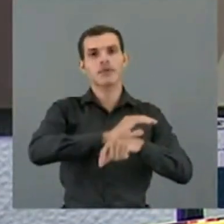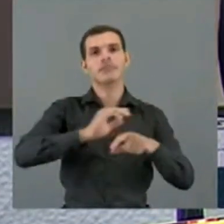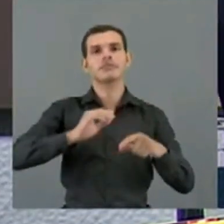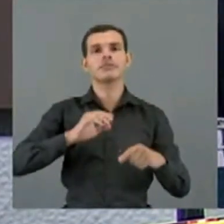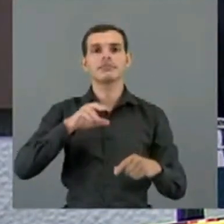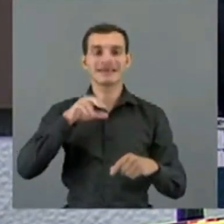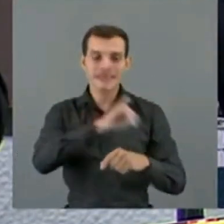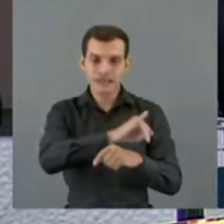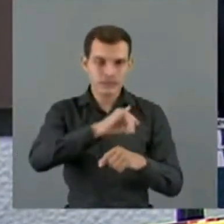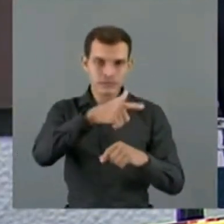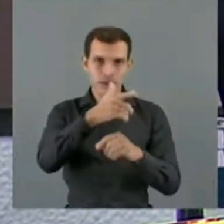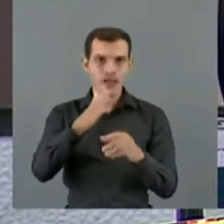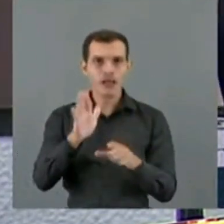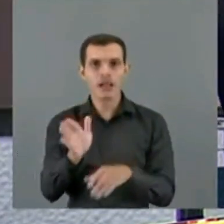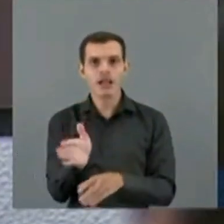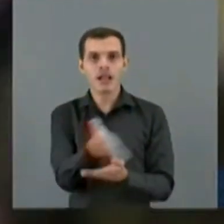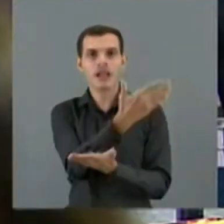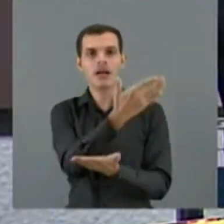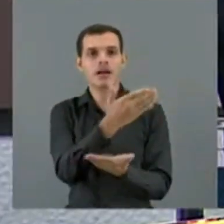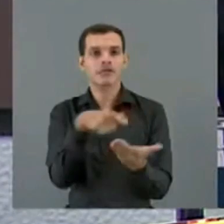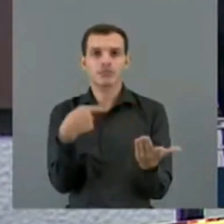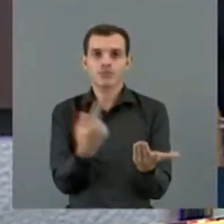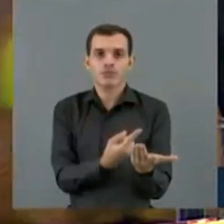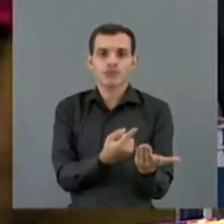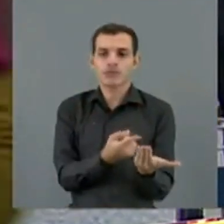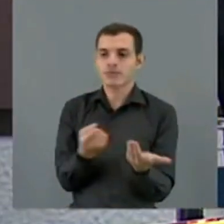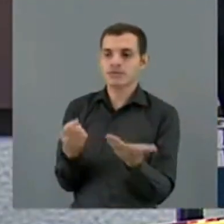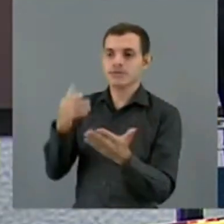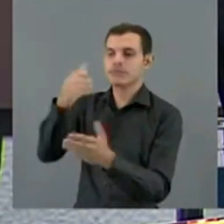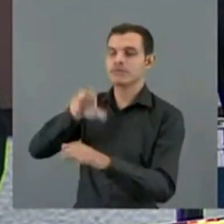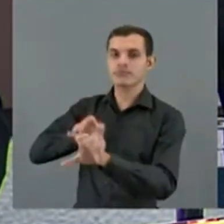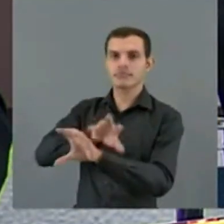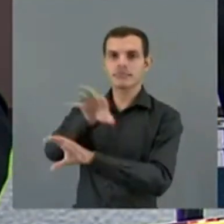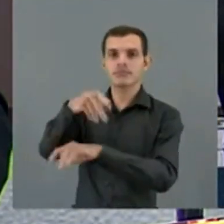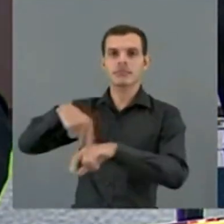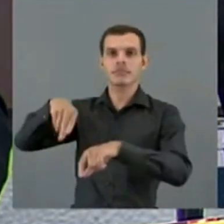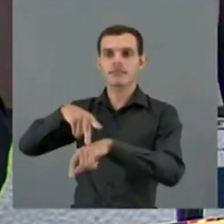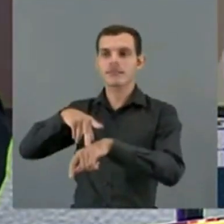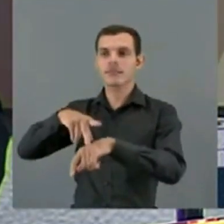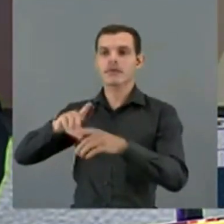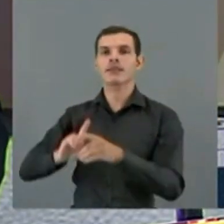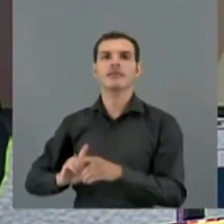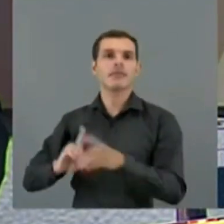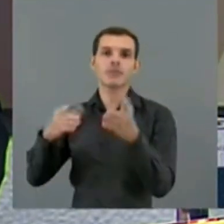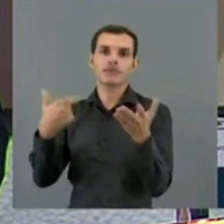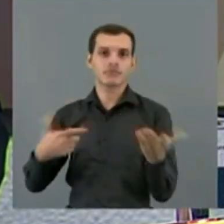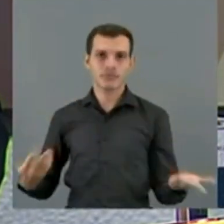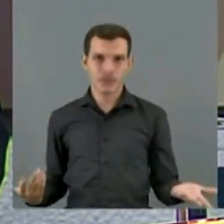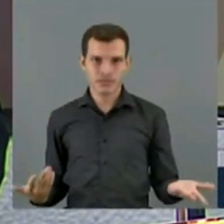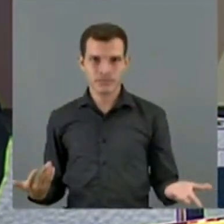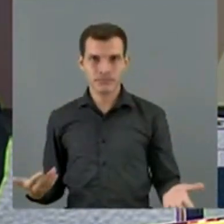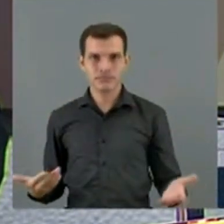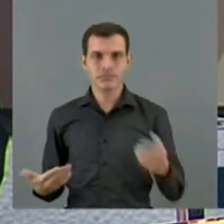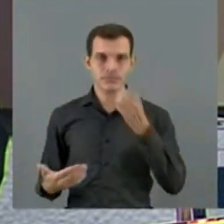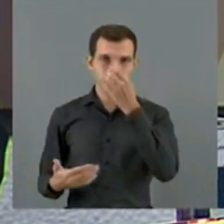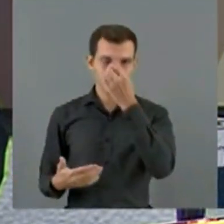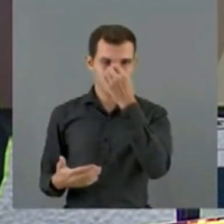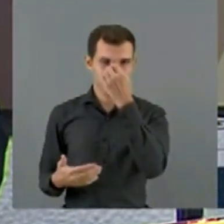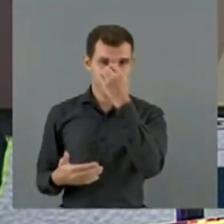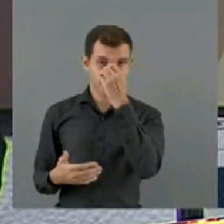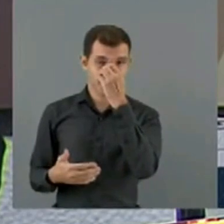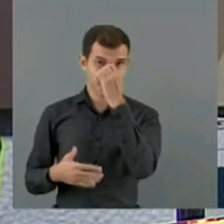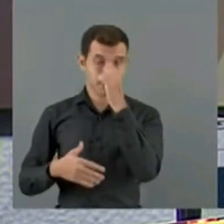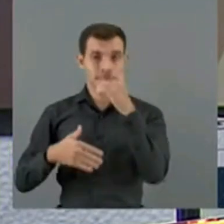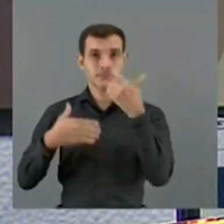Direito, mas sim num Estado autocrático ou antigarantismo. Com relação à